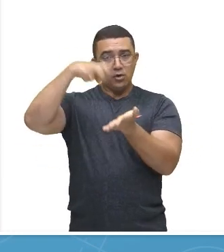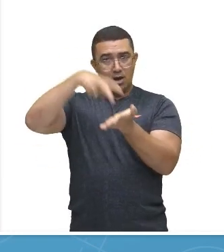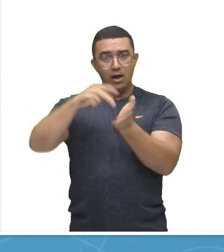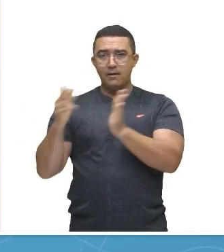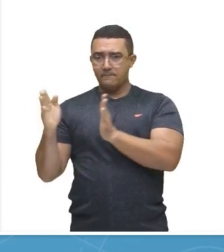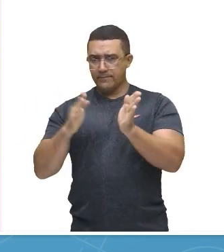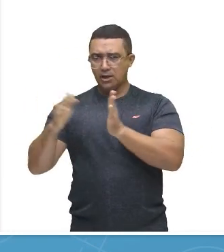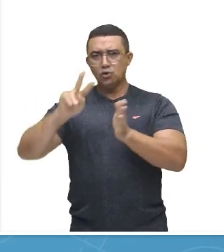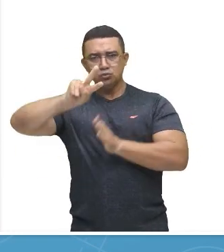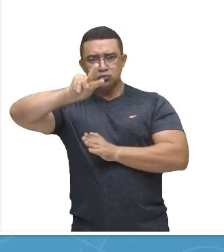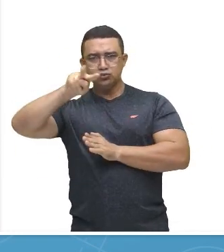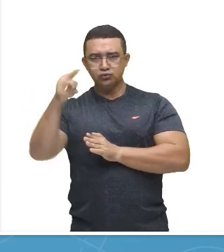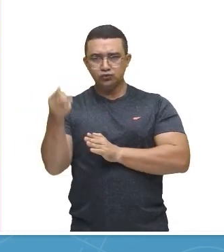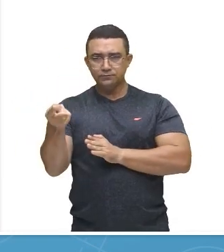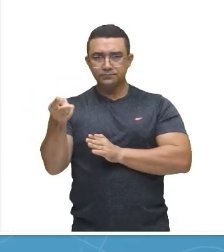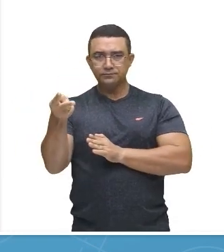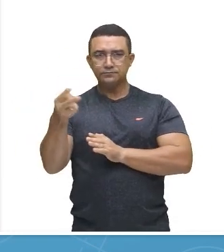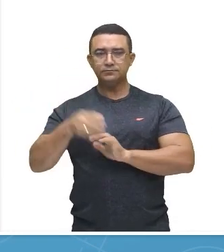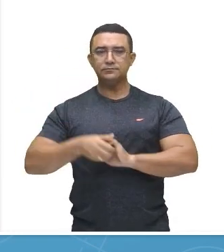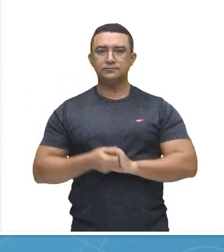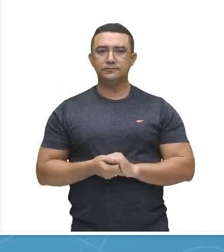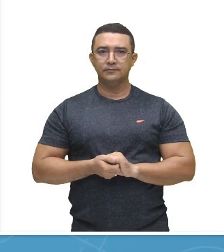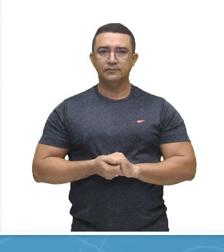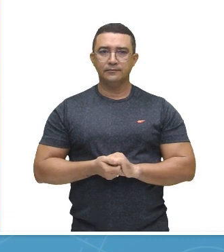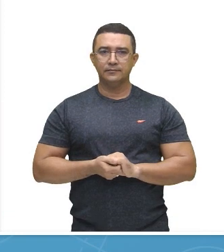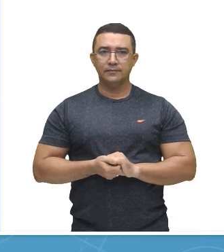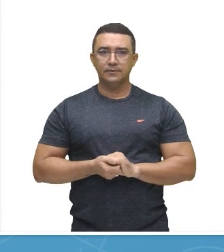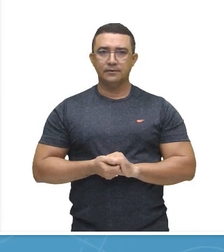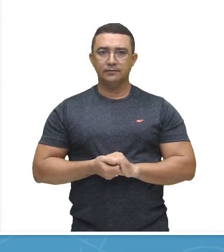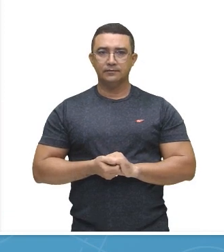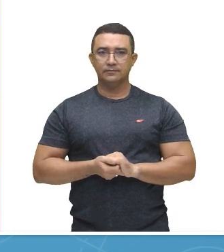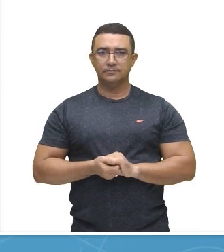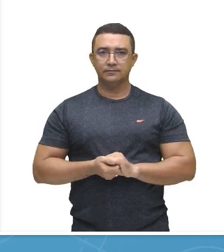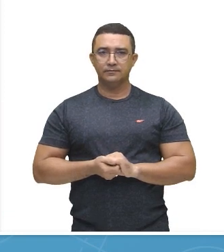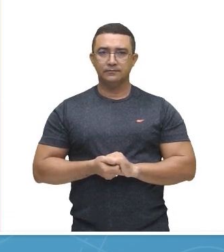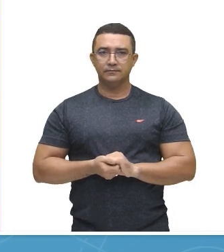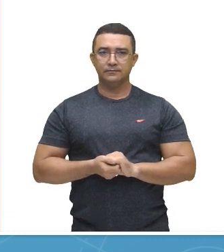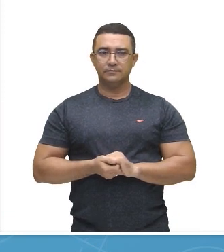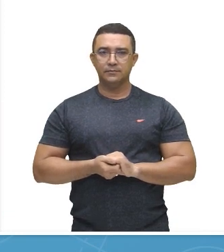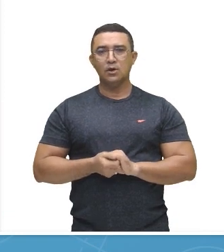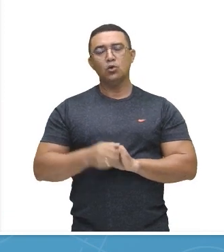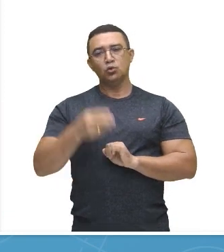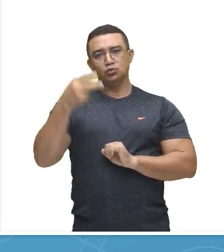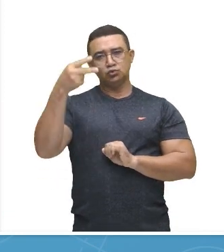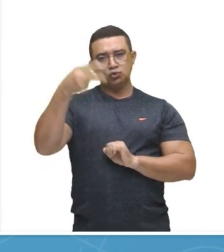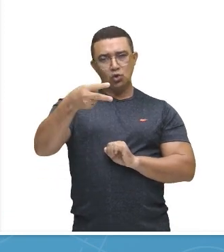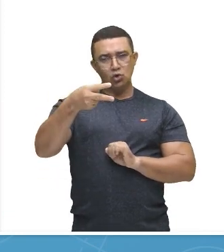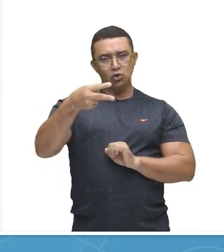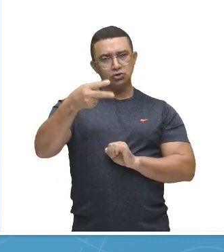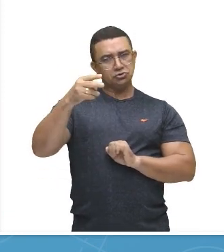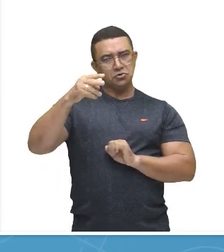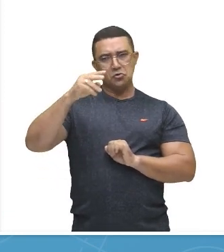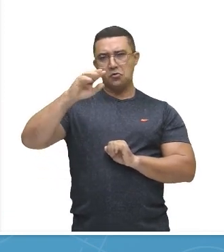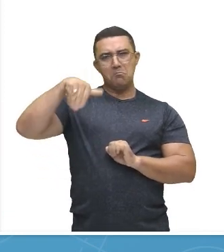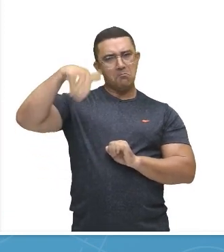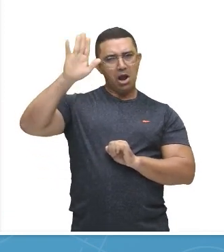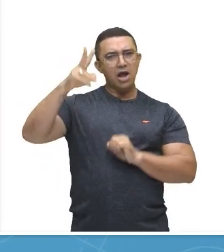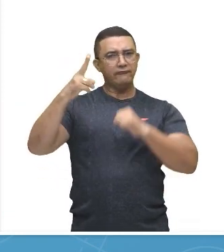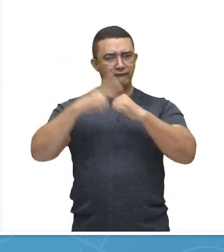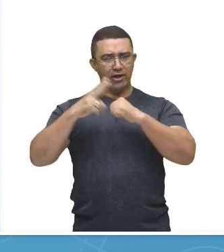Período composto. Então, B, C e D, período composto. 2 ou mais verbos com o valor de 1. E